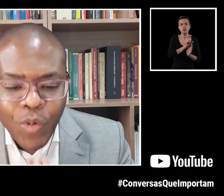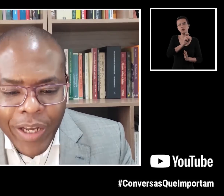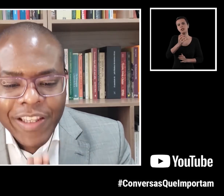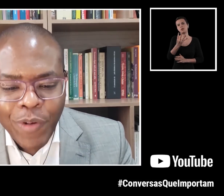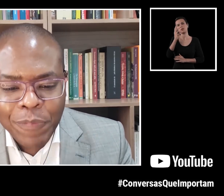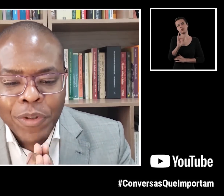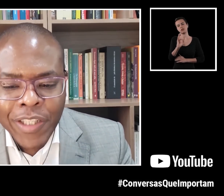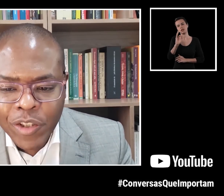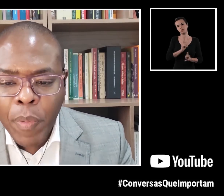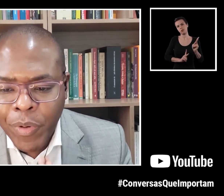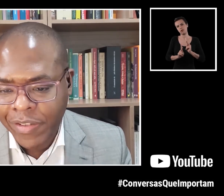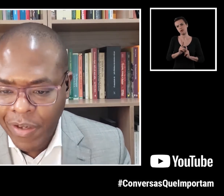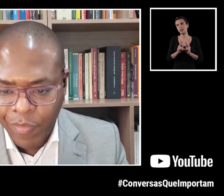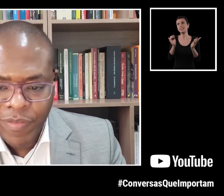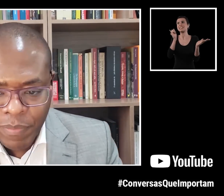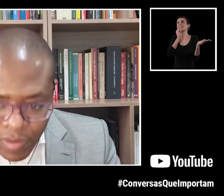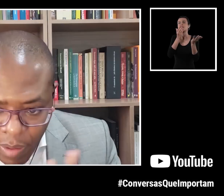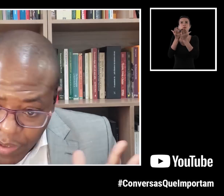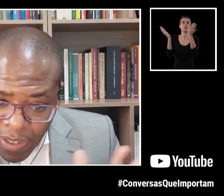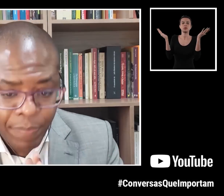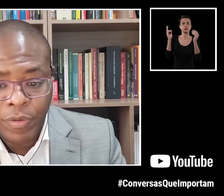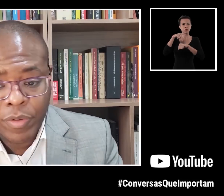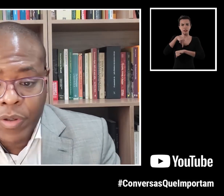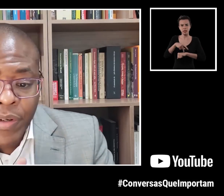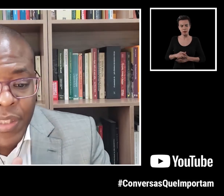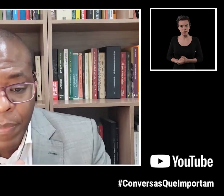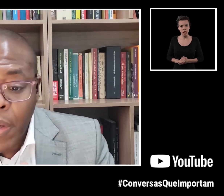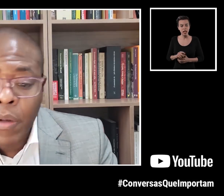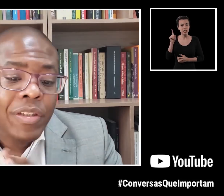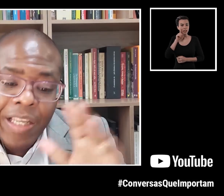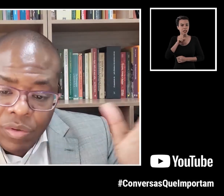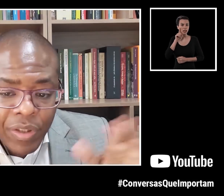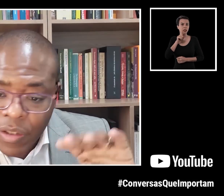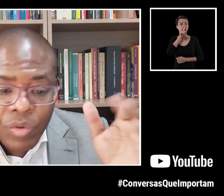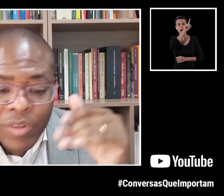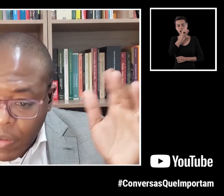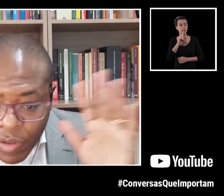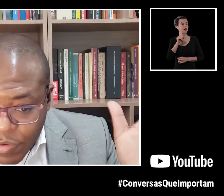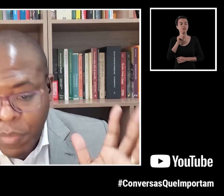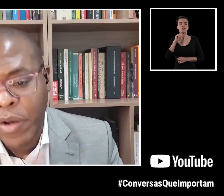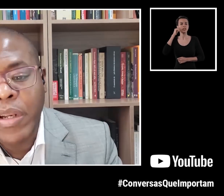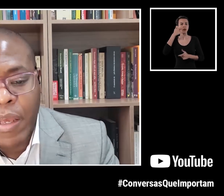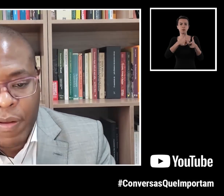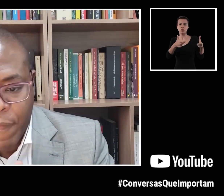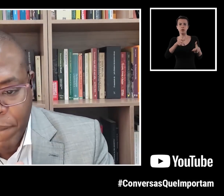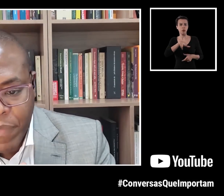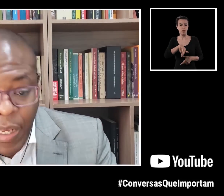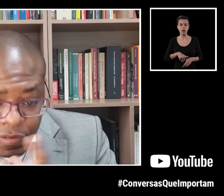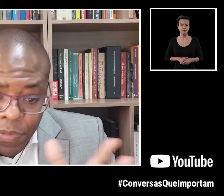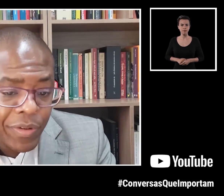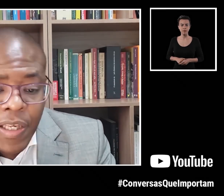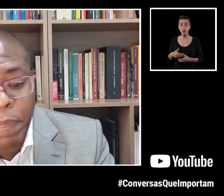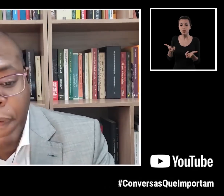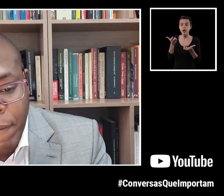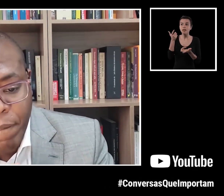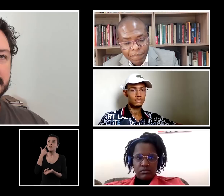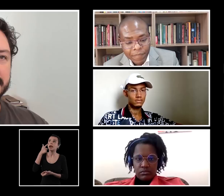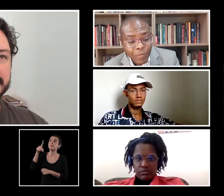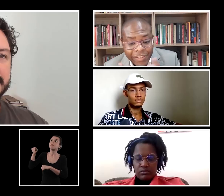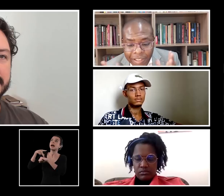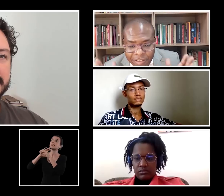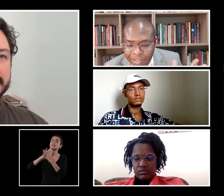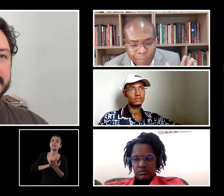discriminando 54% da sua população. Me dê um exemplo, eu quero um exemplo. Os Estados Unidos, os negros não são a maioria. Quero vocês me um exemplo.